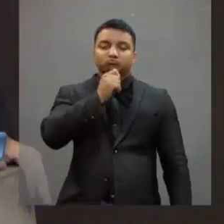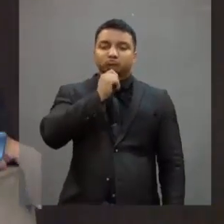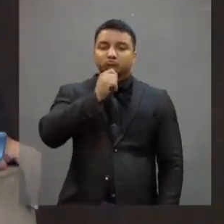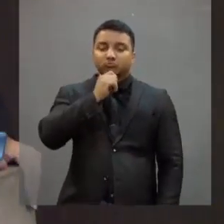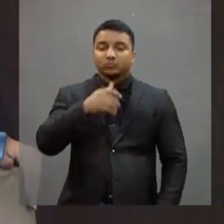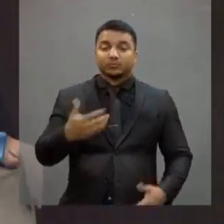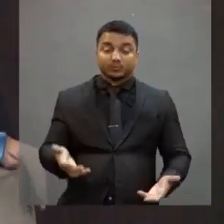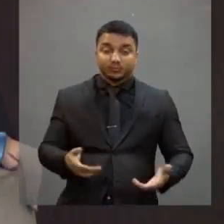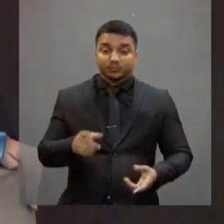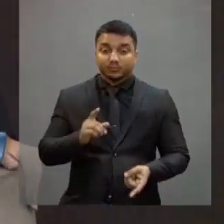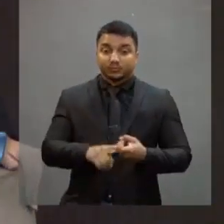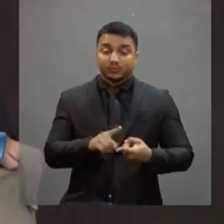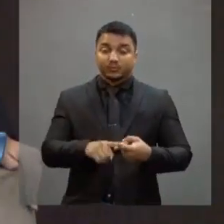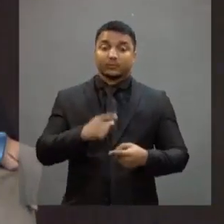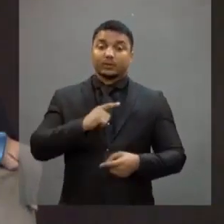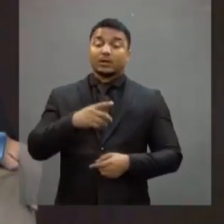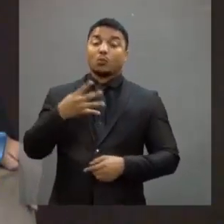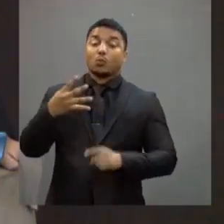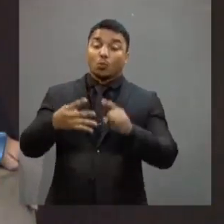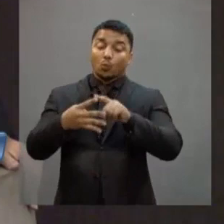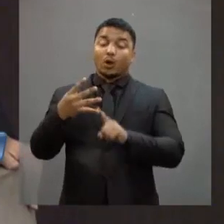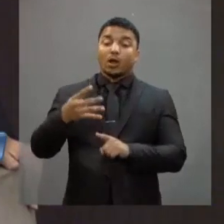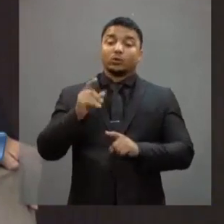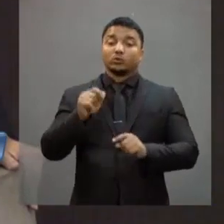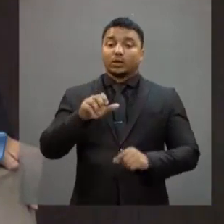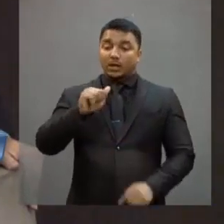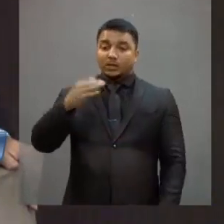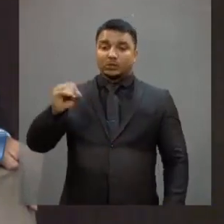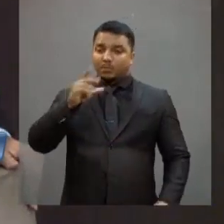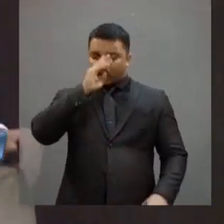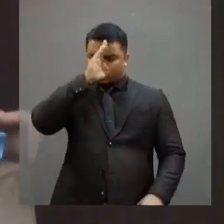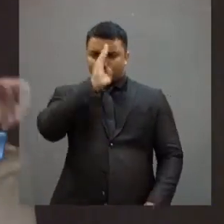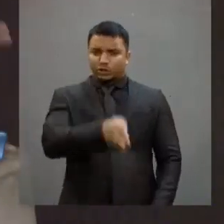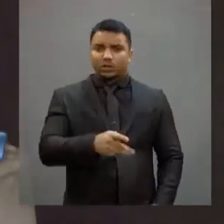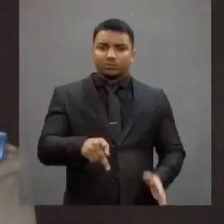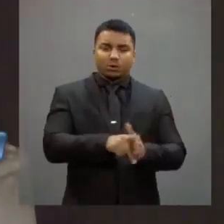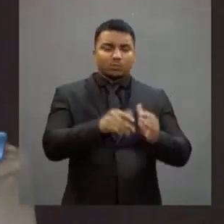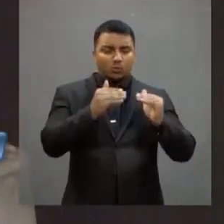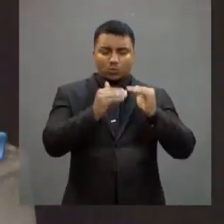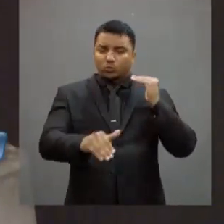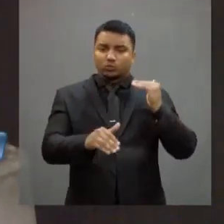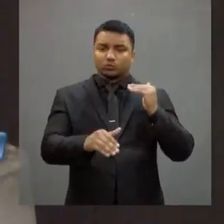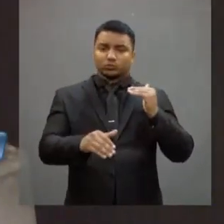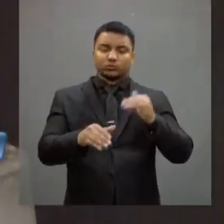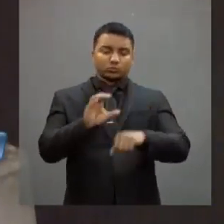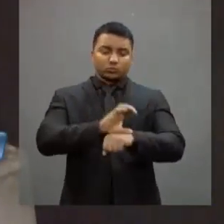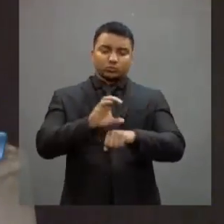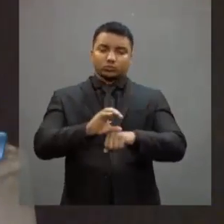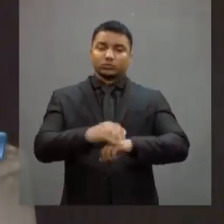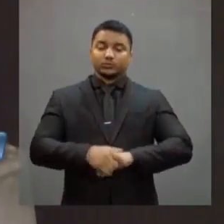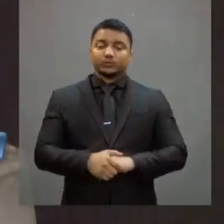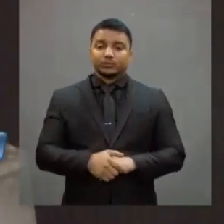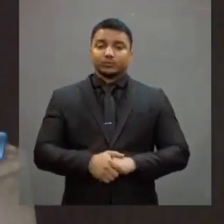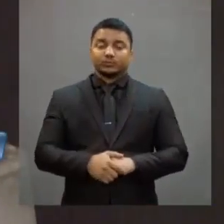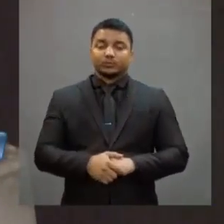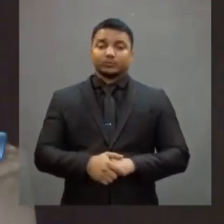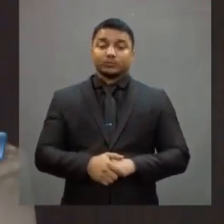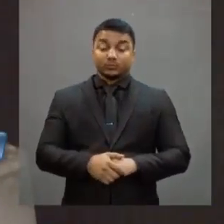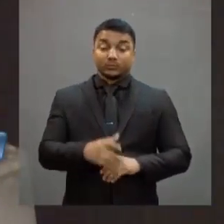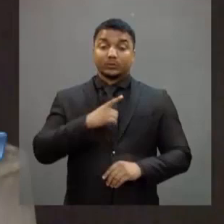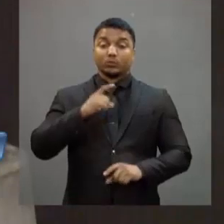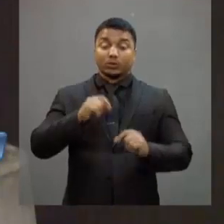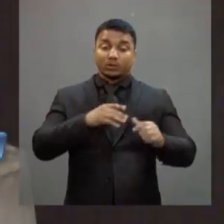e com 4 ações diretas de inconstitucionalidade tramitando. Chegaram ao nosso